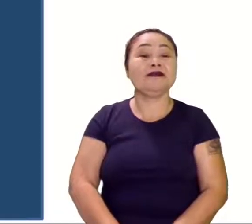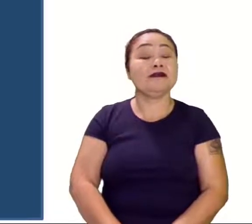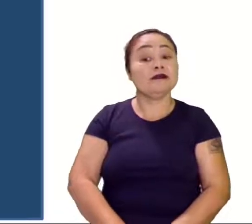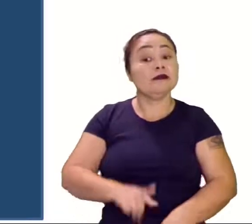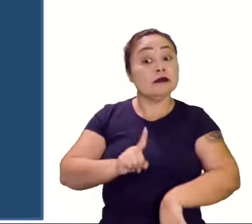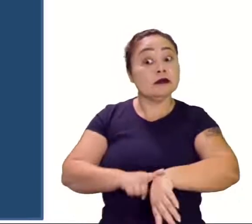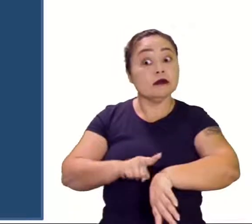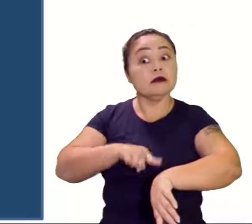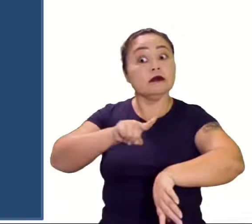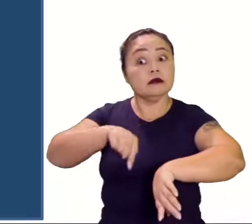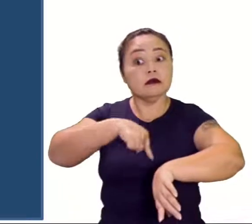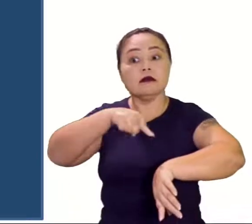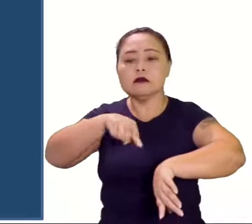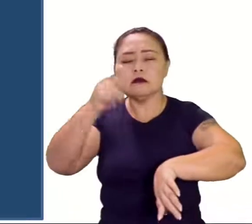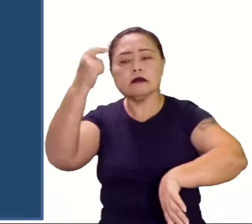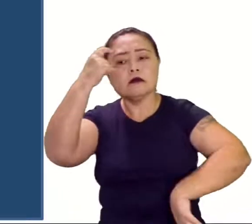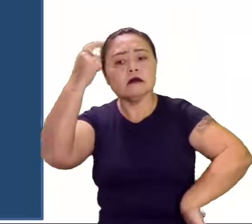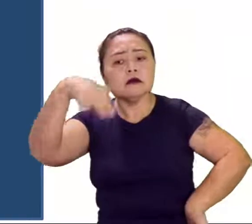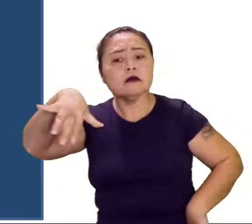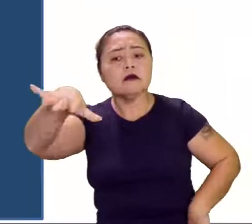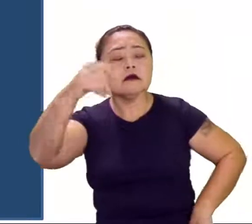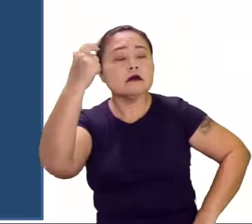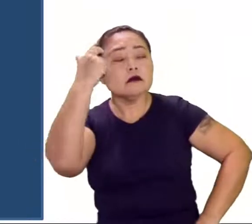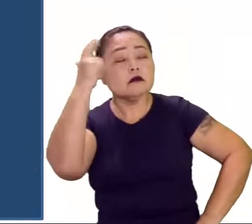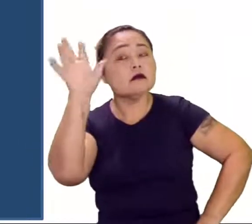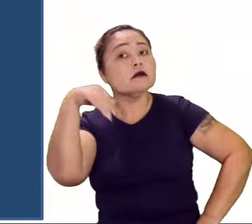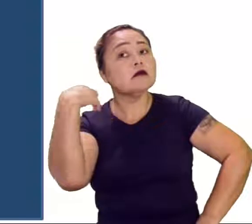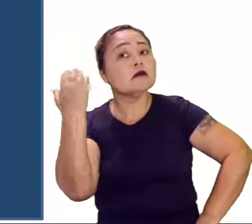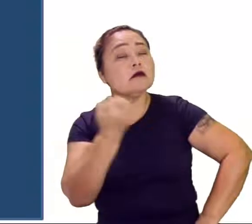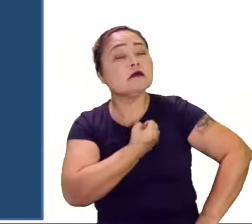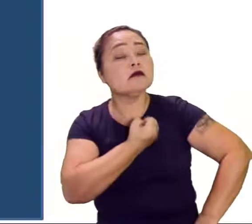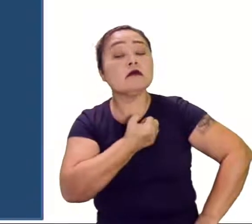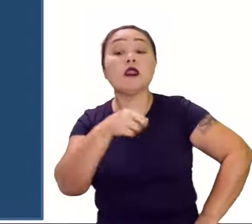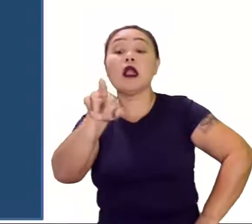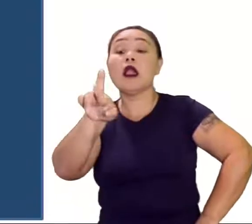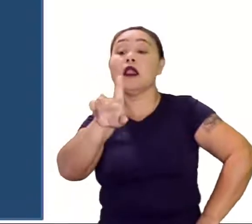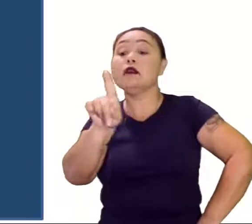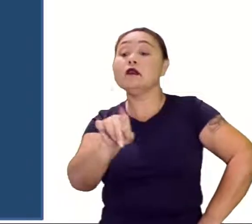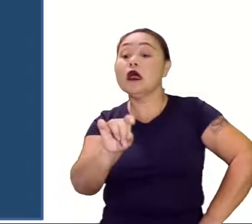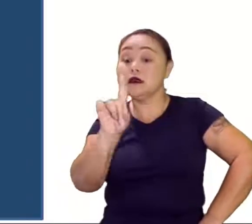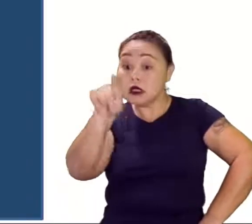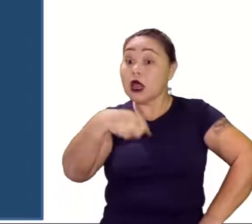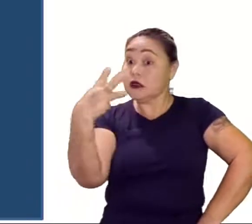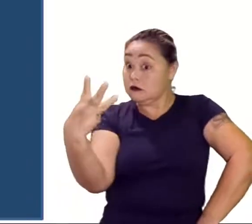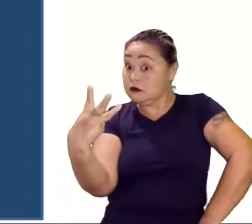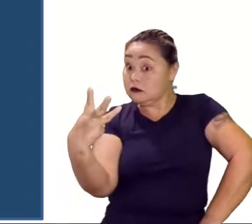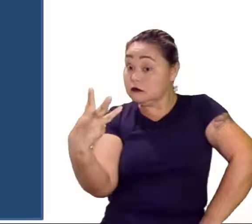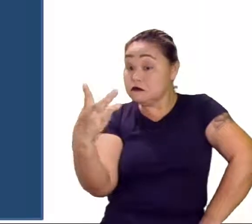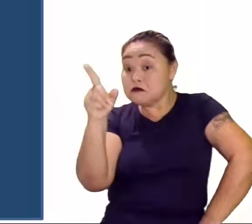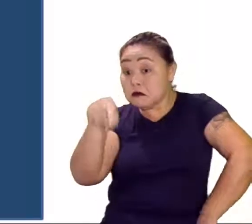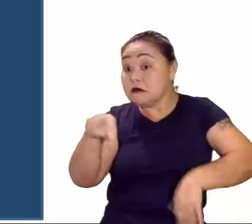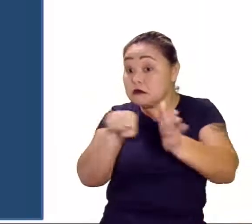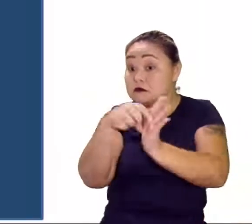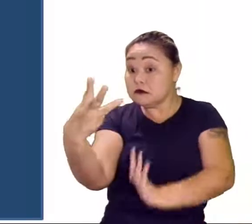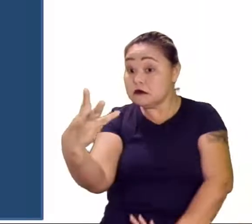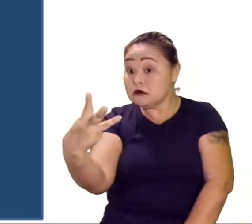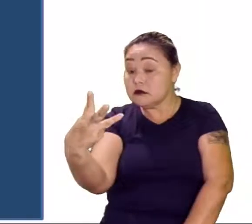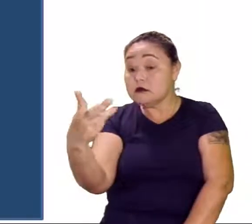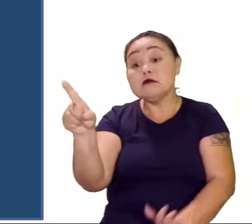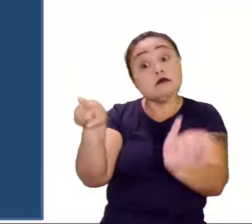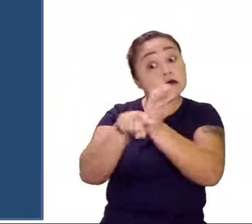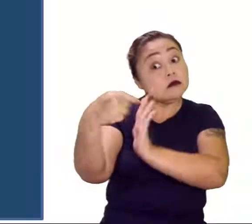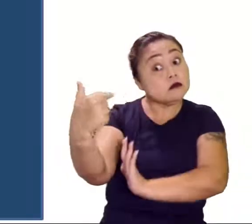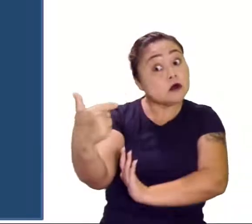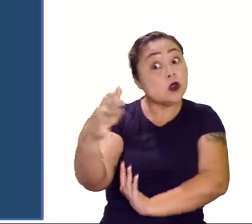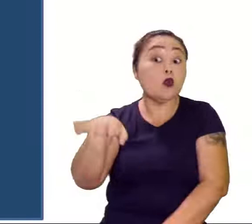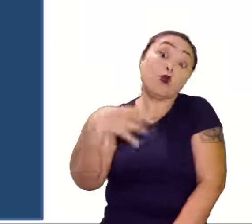tempo tá passando, a galera tá pensando. Qual é o valor da razão? Será que é 3? É menos 3? Menos